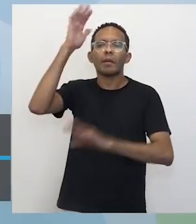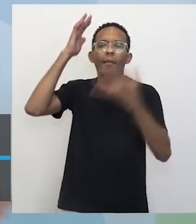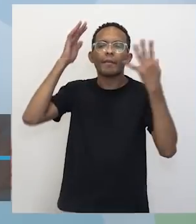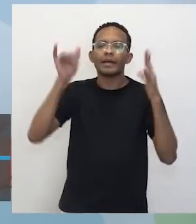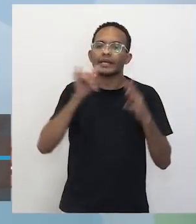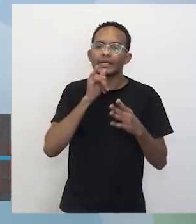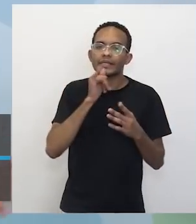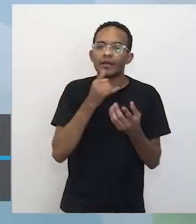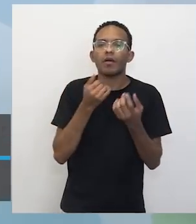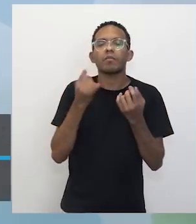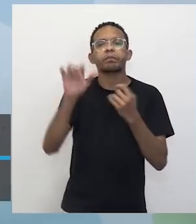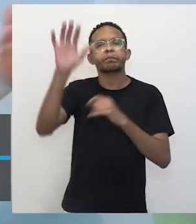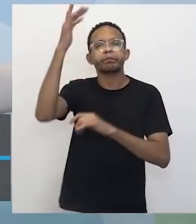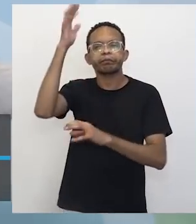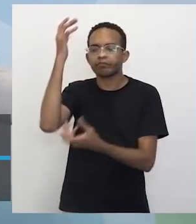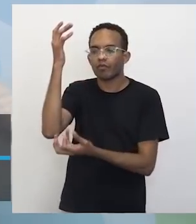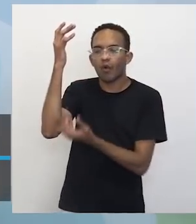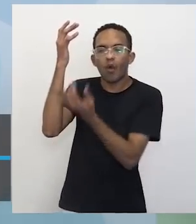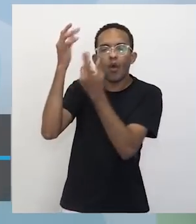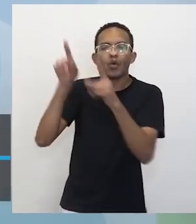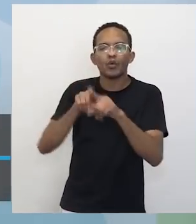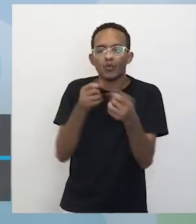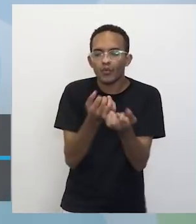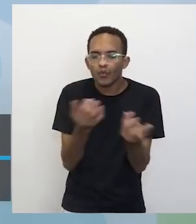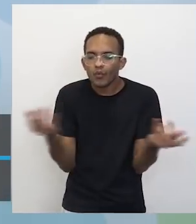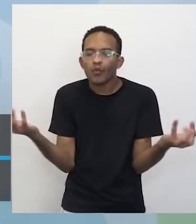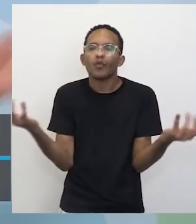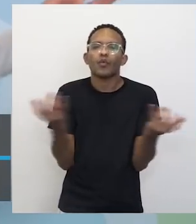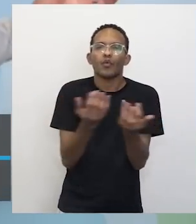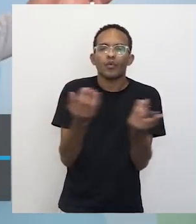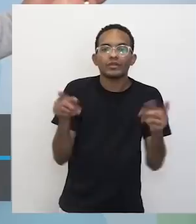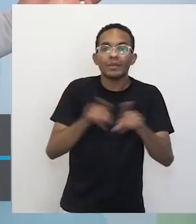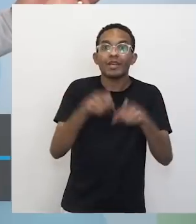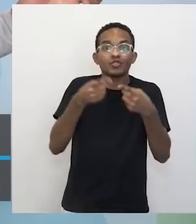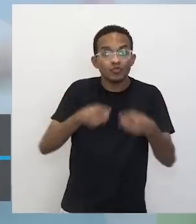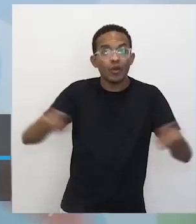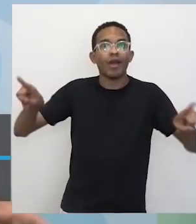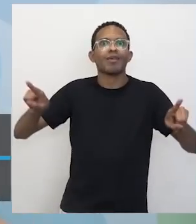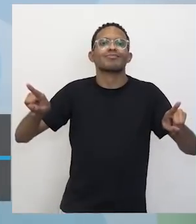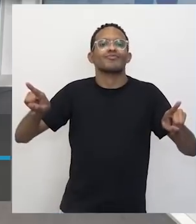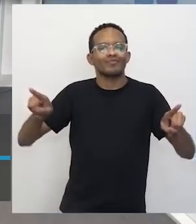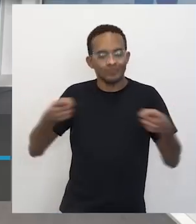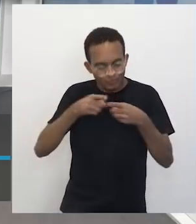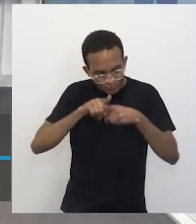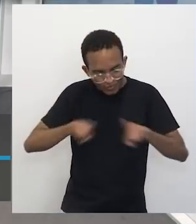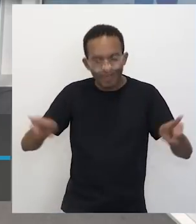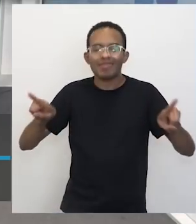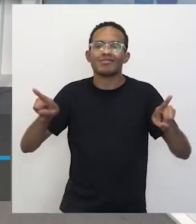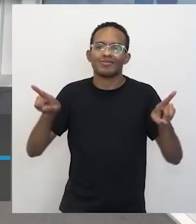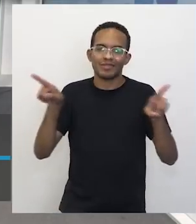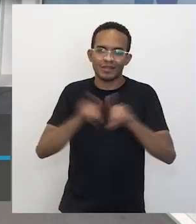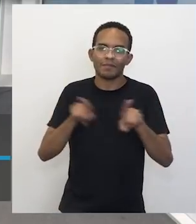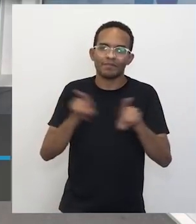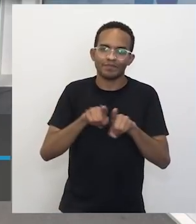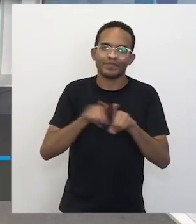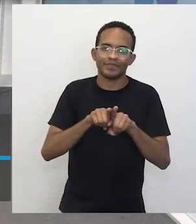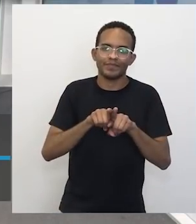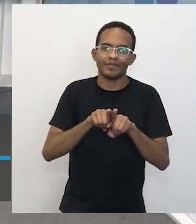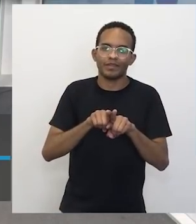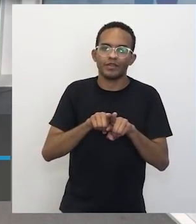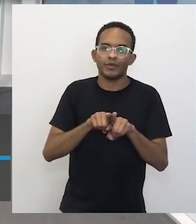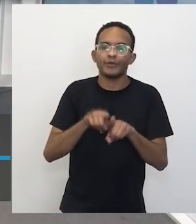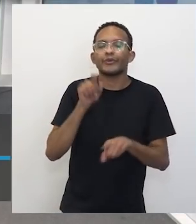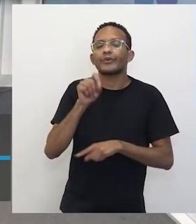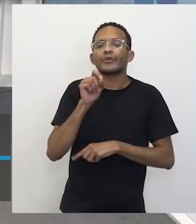de vegetais, ou na queima de... na queima de vegetais, aí, no churrasco. No churrasco. Então, nós temos aí queimas... Na